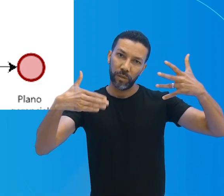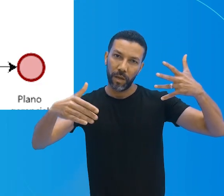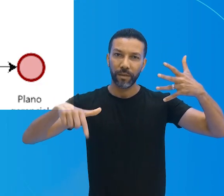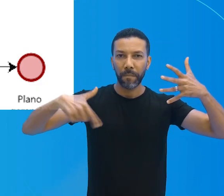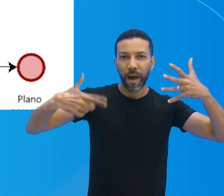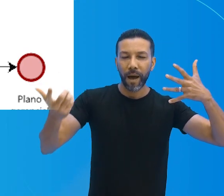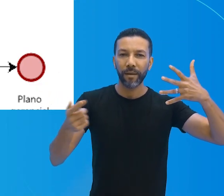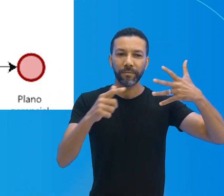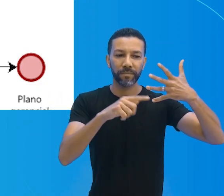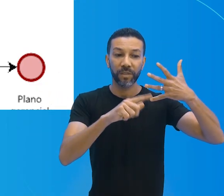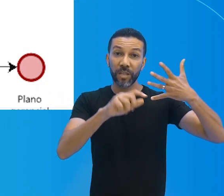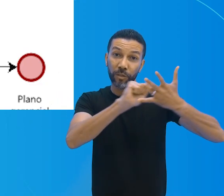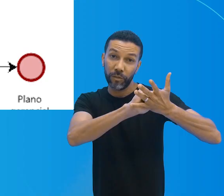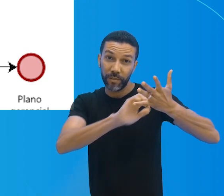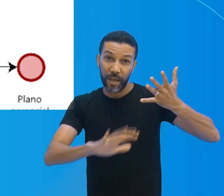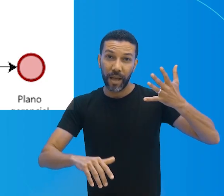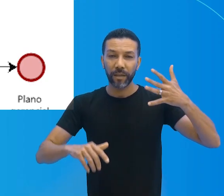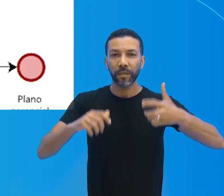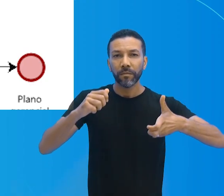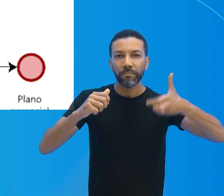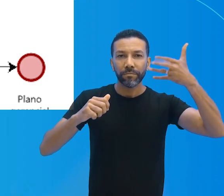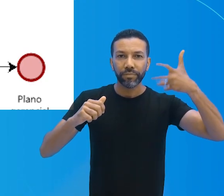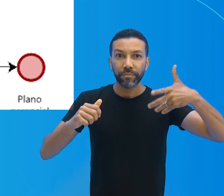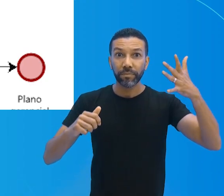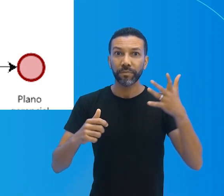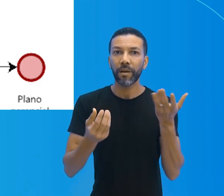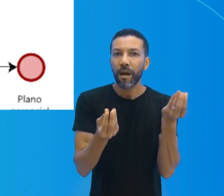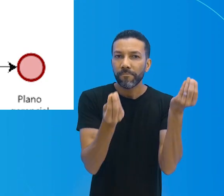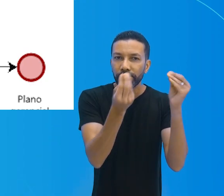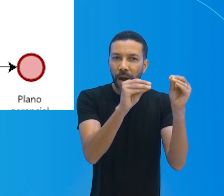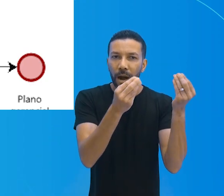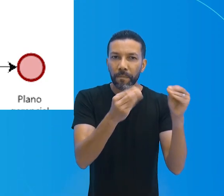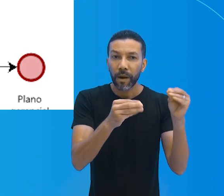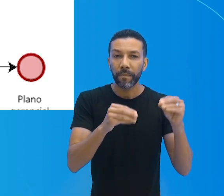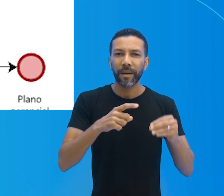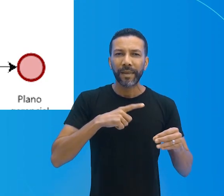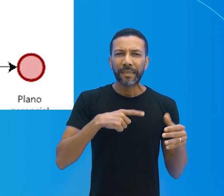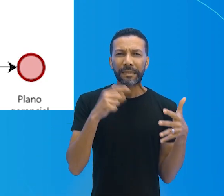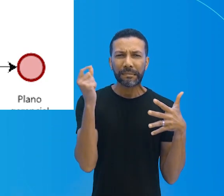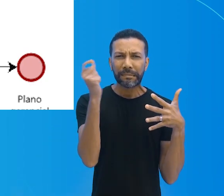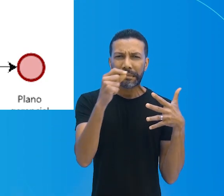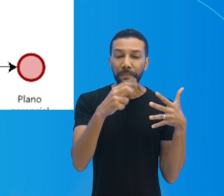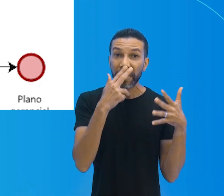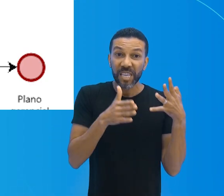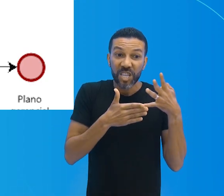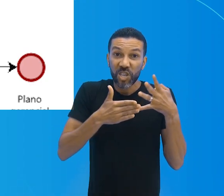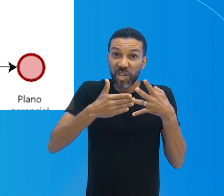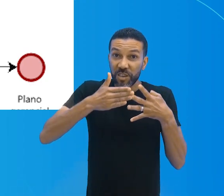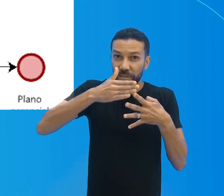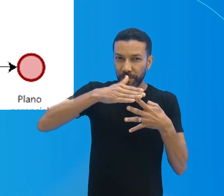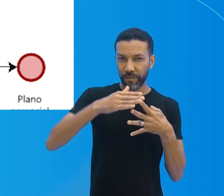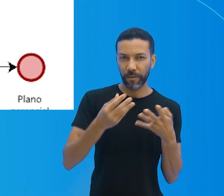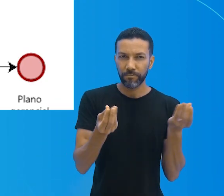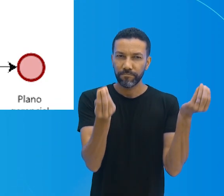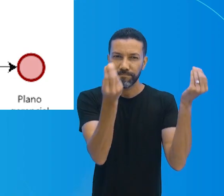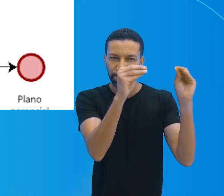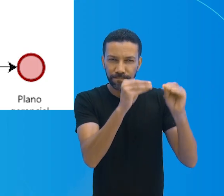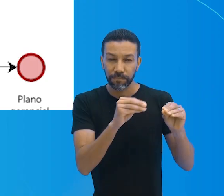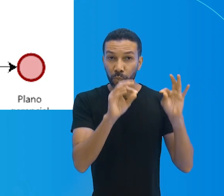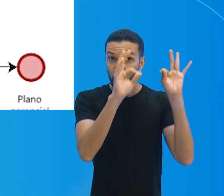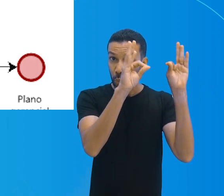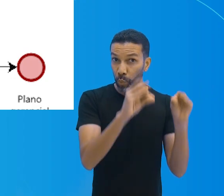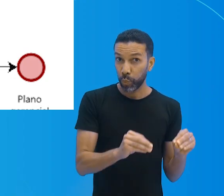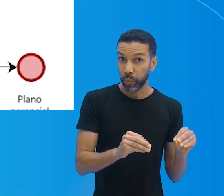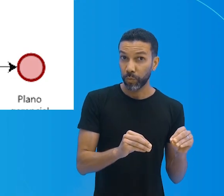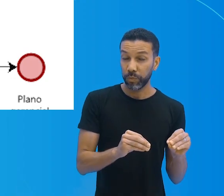de trabalho, atividades. Então a gente vai descendo nos vários níveis para ter cadastrado no